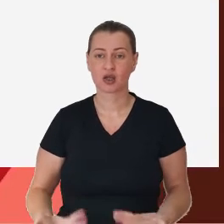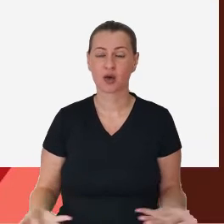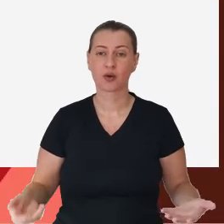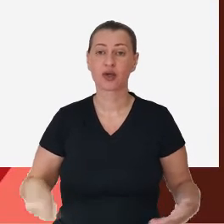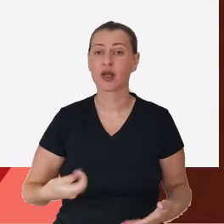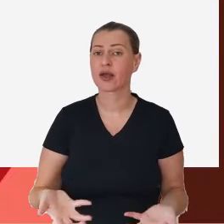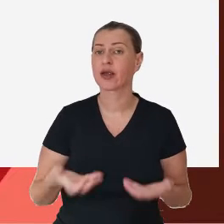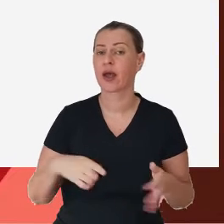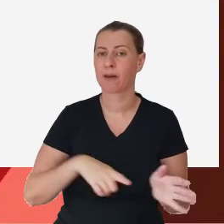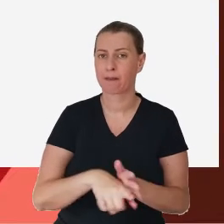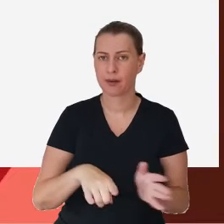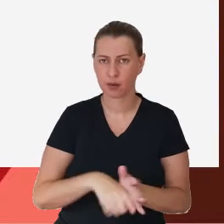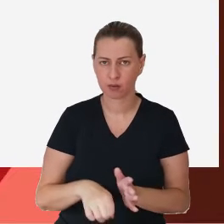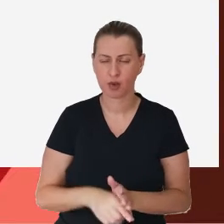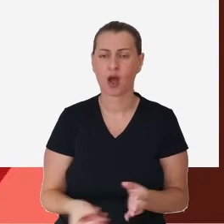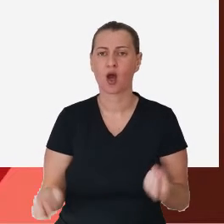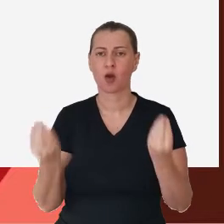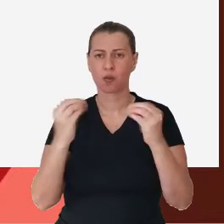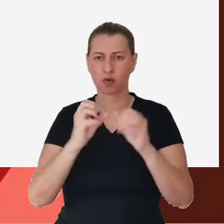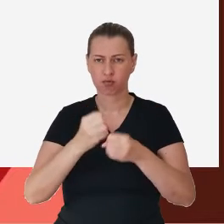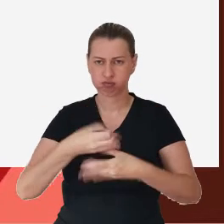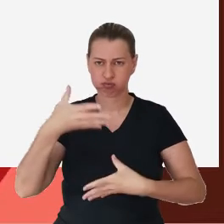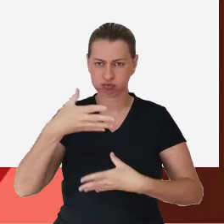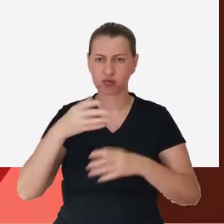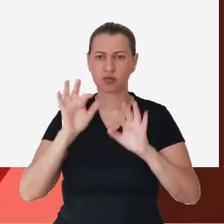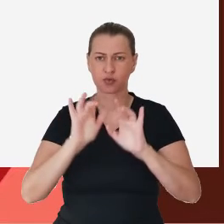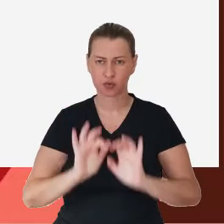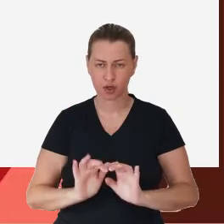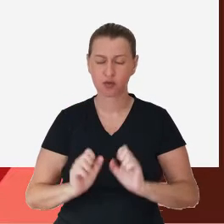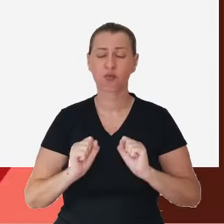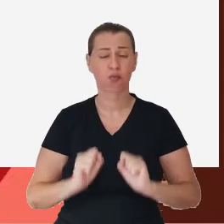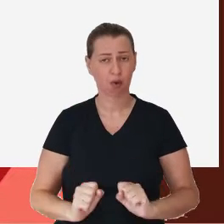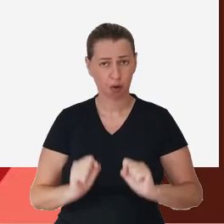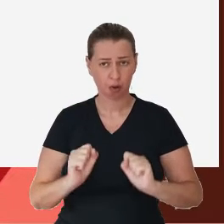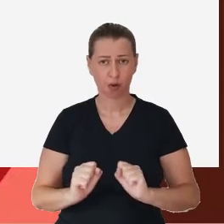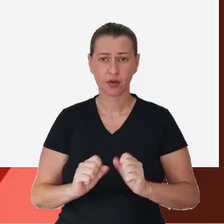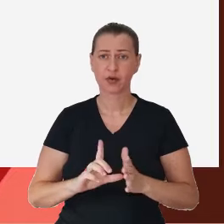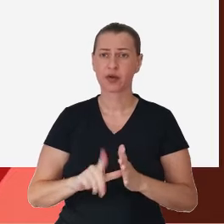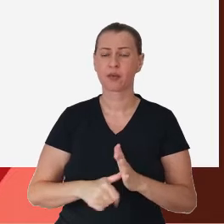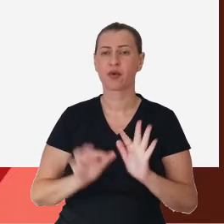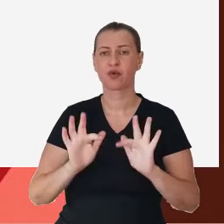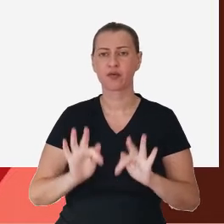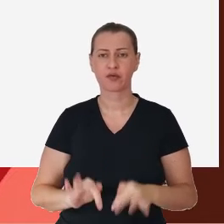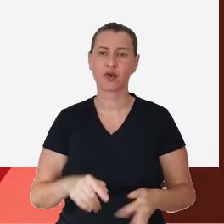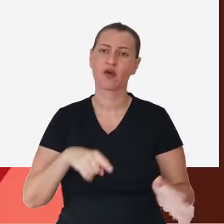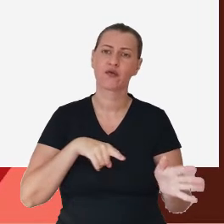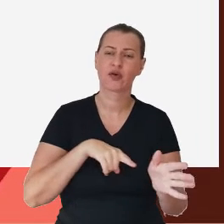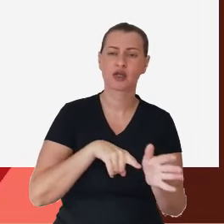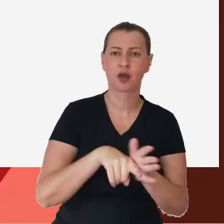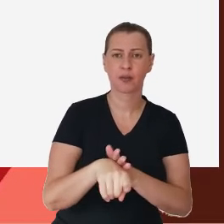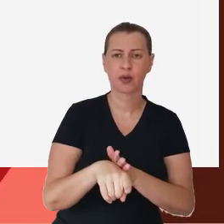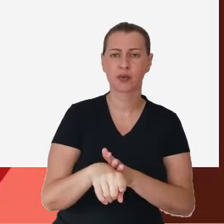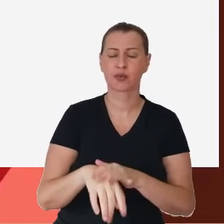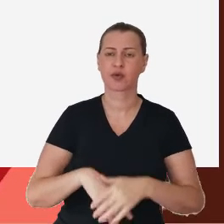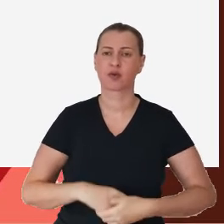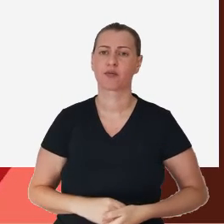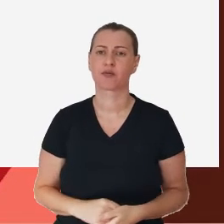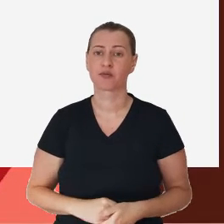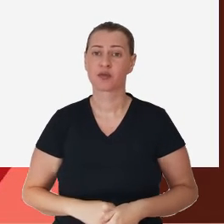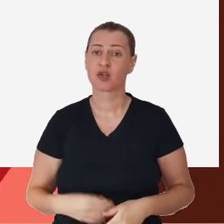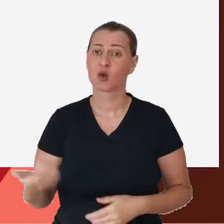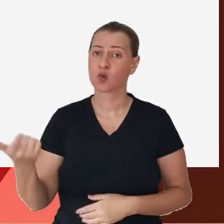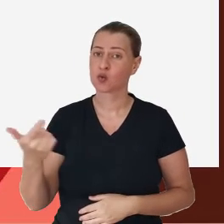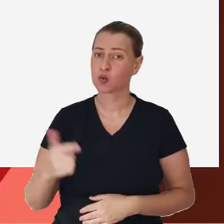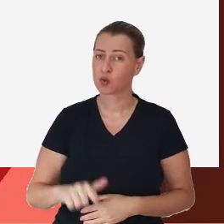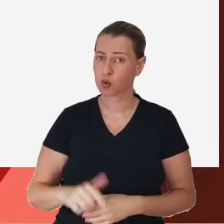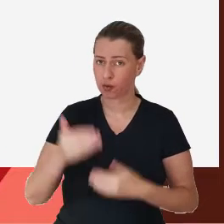quiser ir perguntando, quiser botar já no chat, depois ao final a gente aí faz as perguntas, questiona a Bruna, tá? Então,